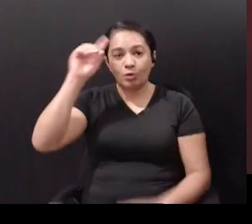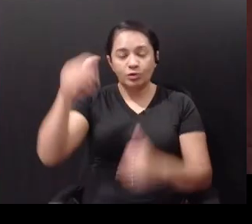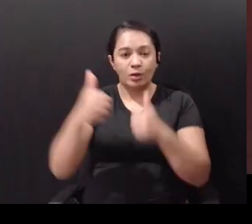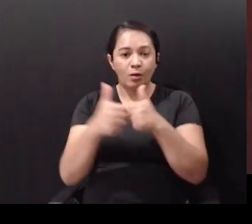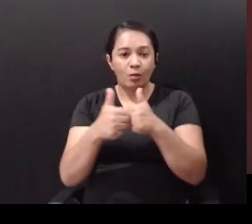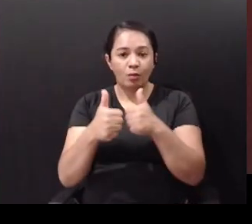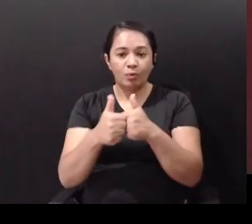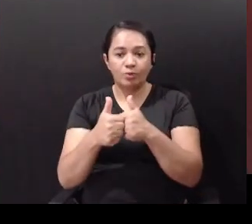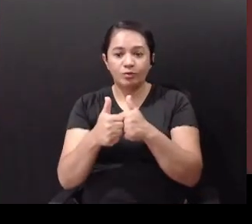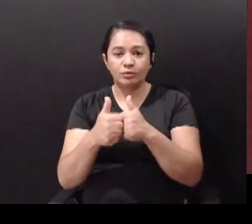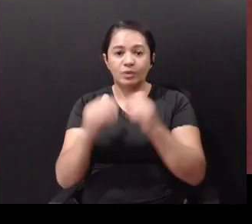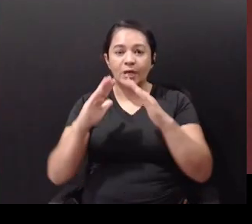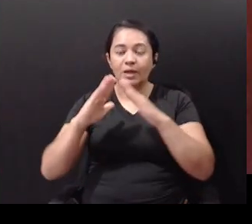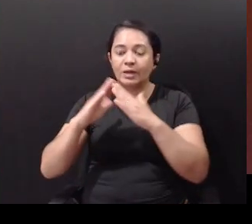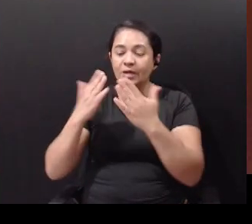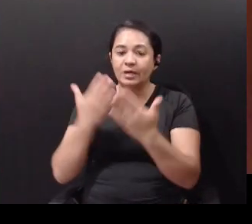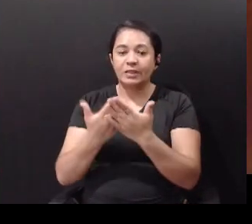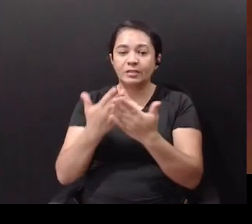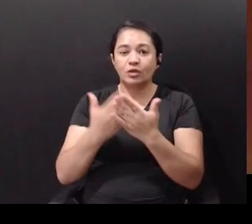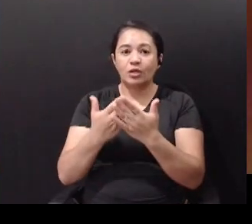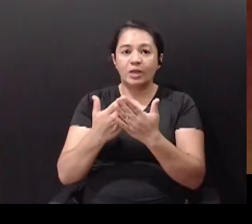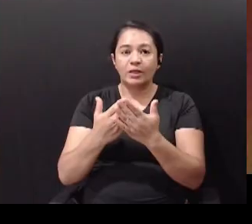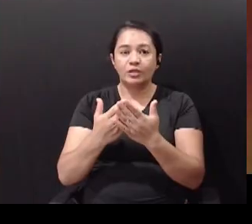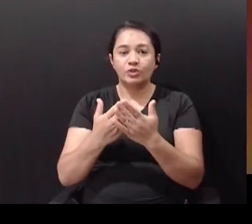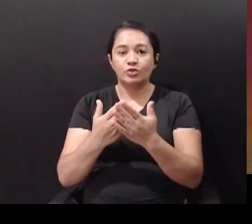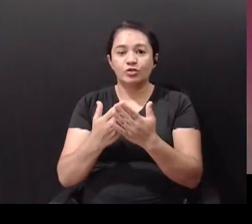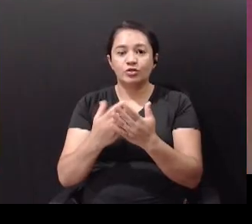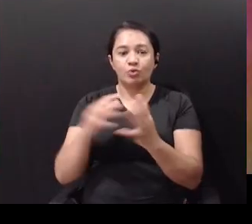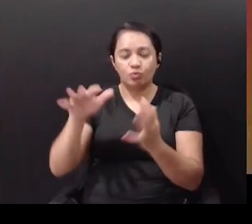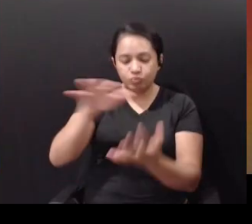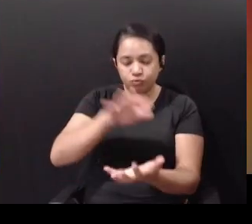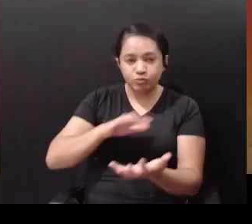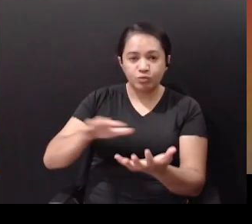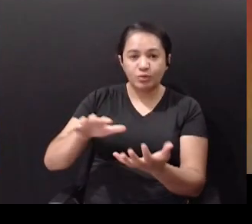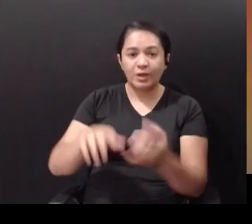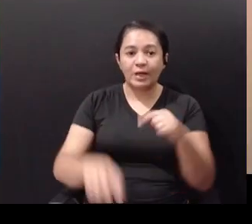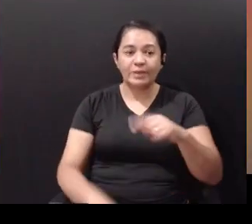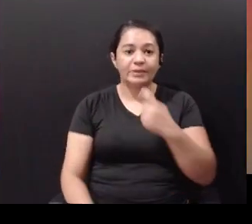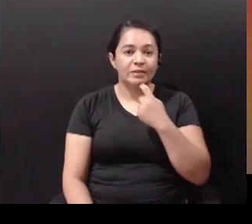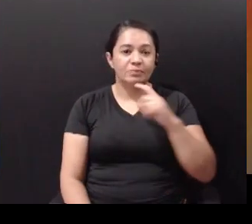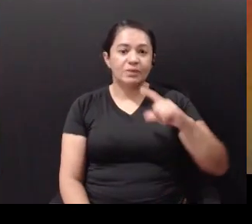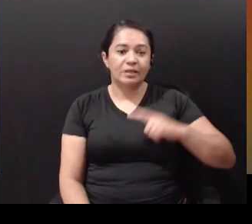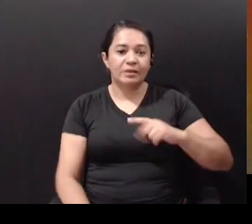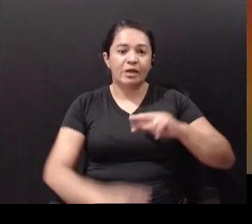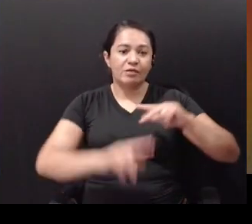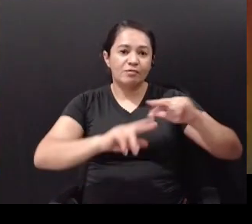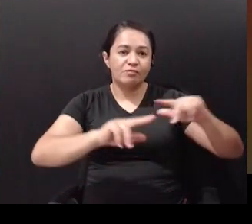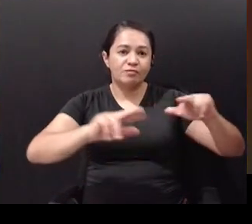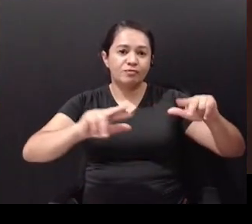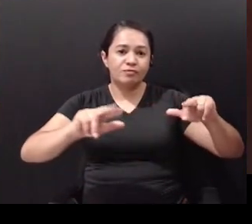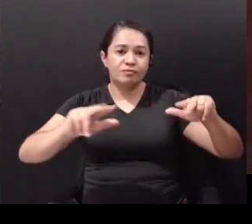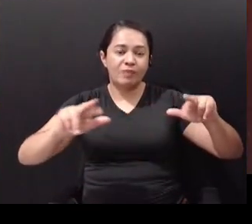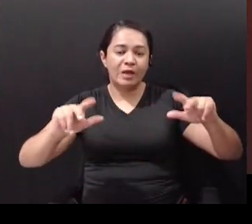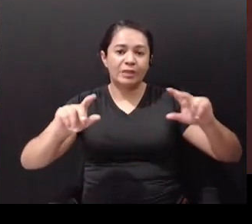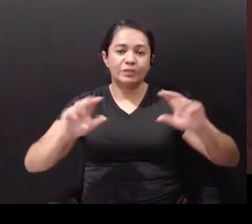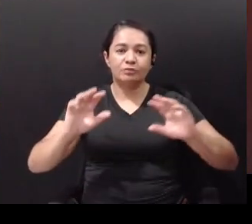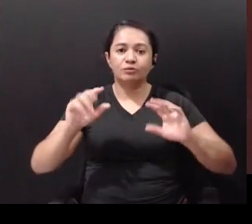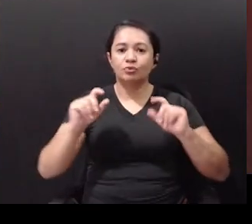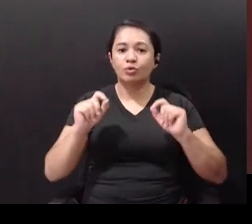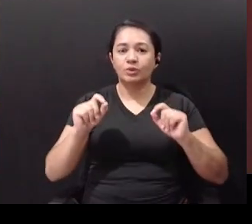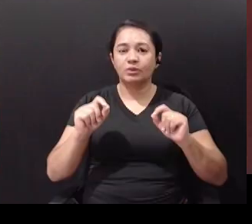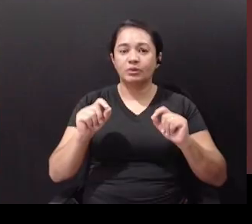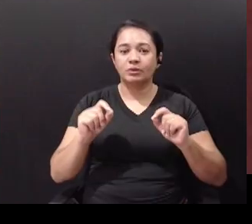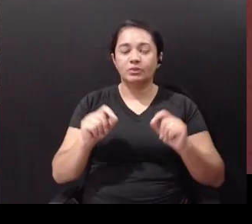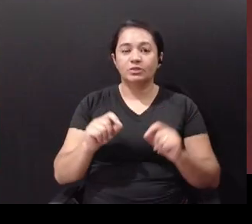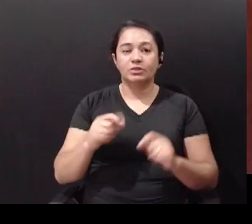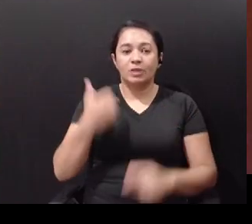Colégio Internacional. A gente vai ter em Campinas as diversas ondas de febre amarela. Os